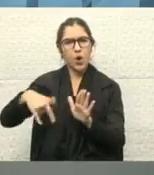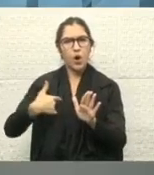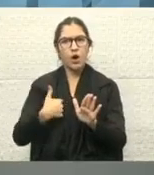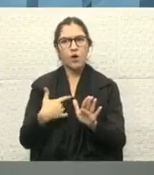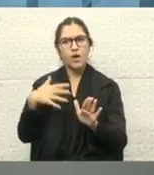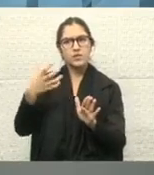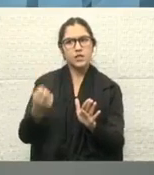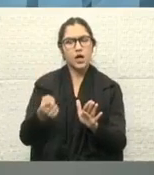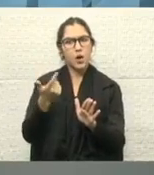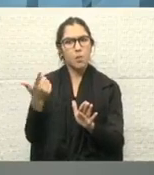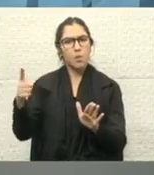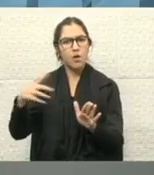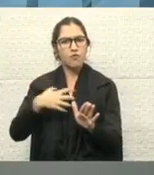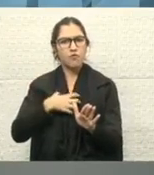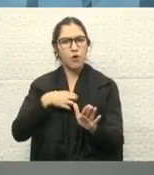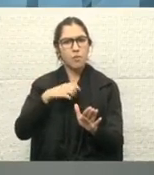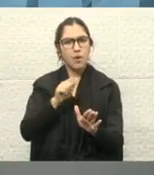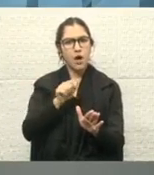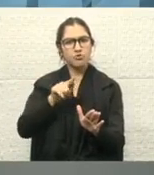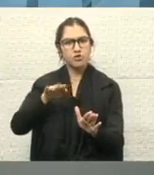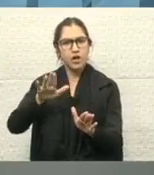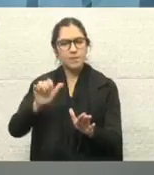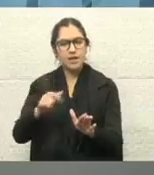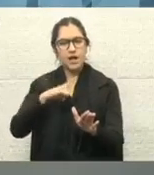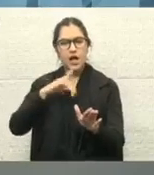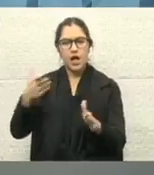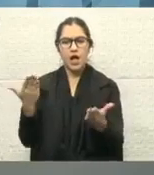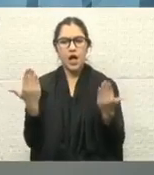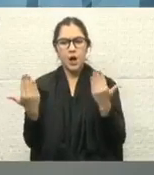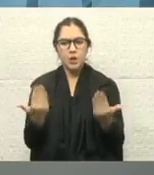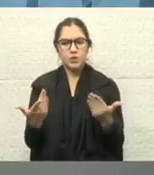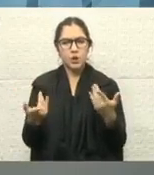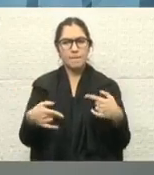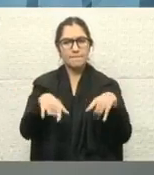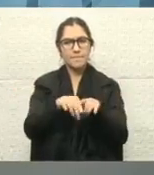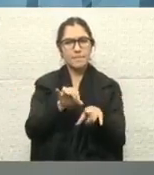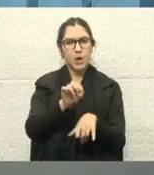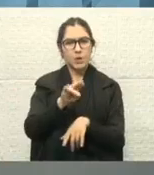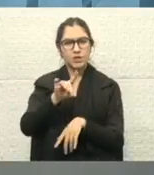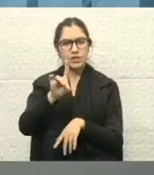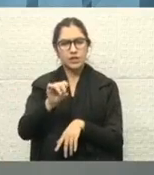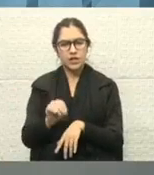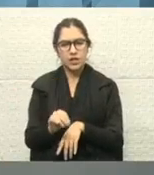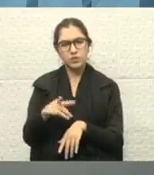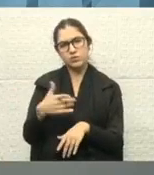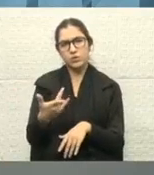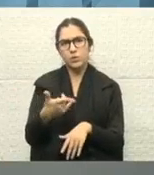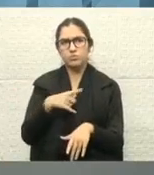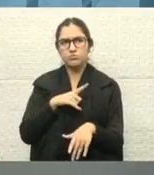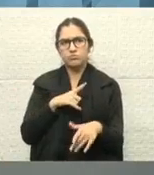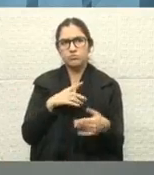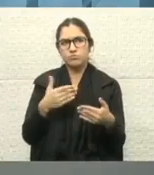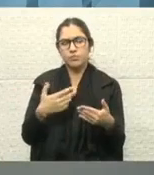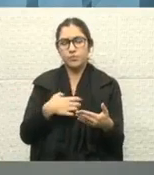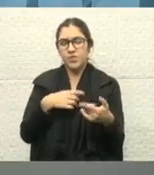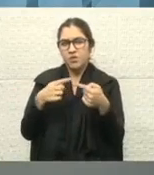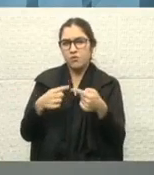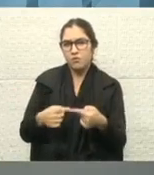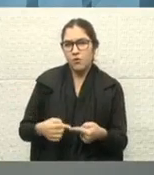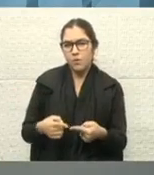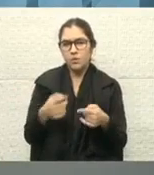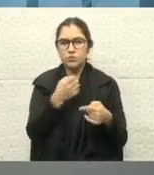forma algébrica, que vai associar o par ordenado com uma determinada forma para o